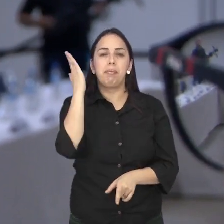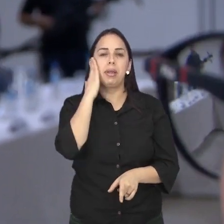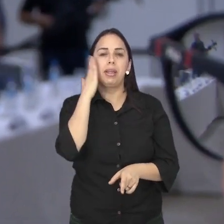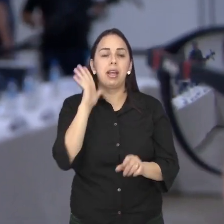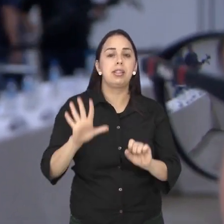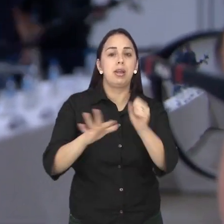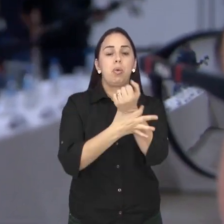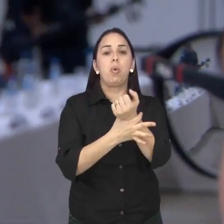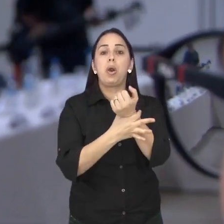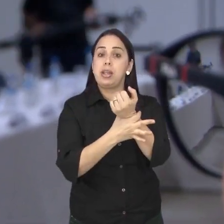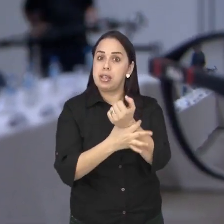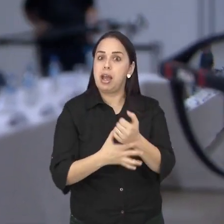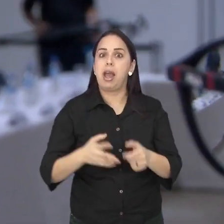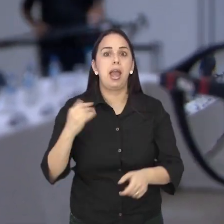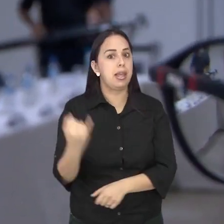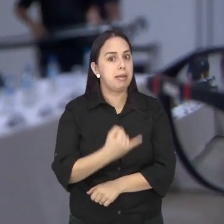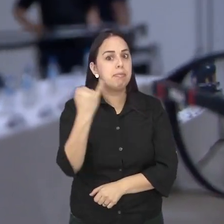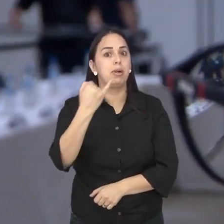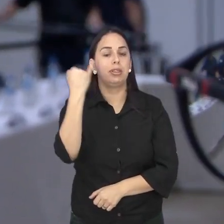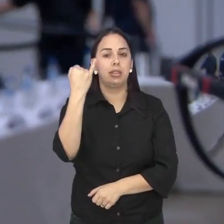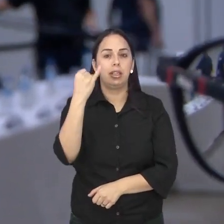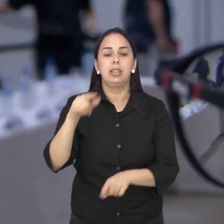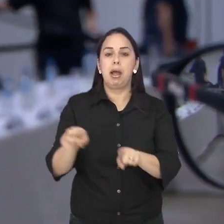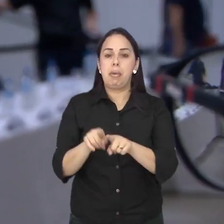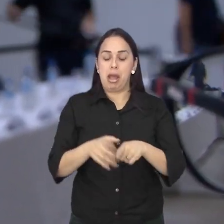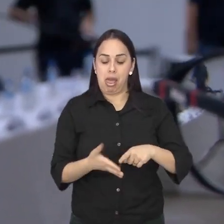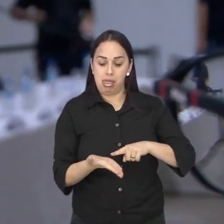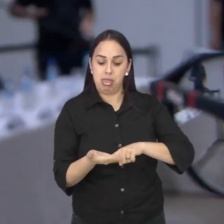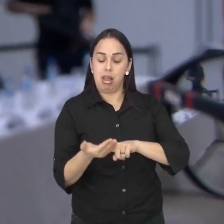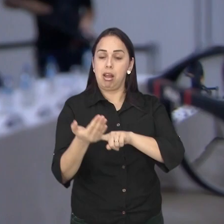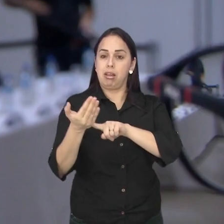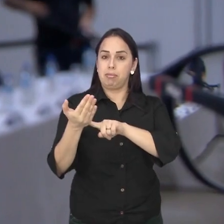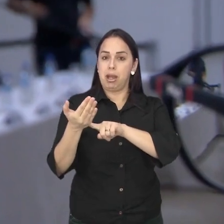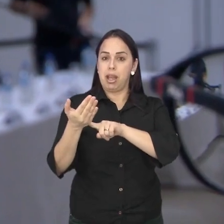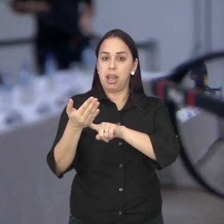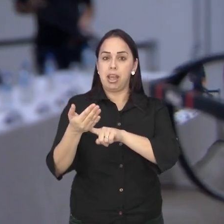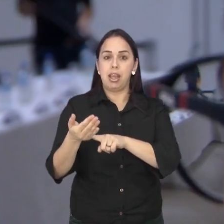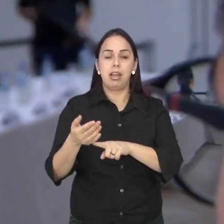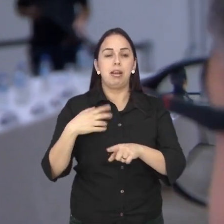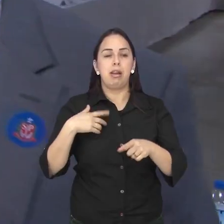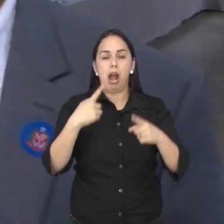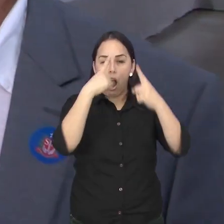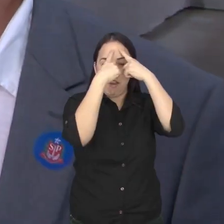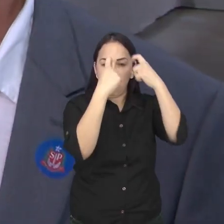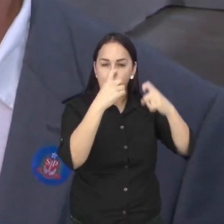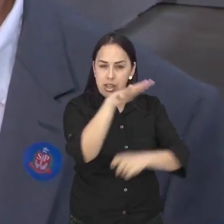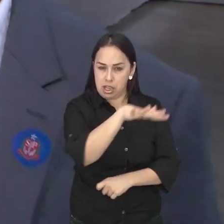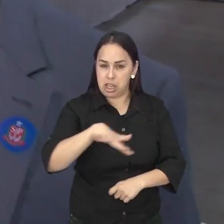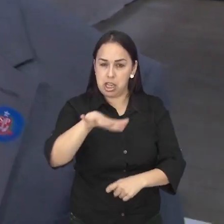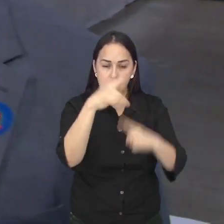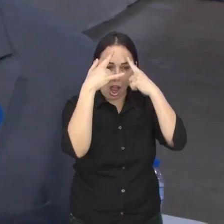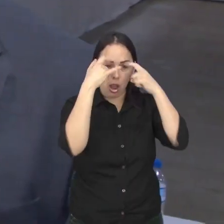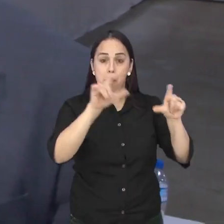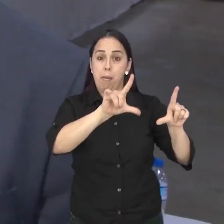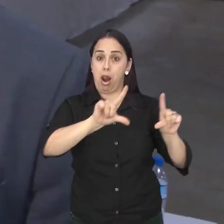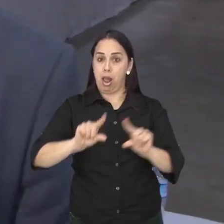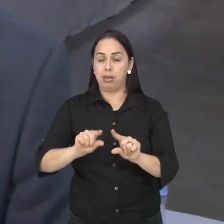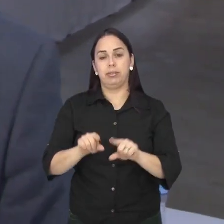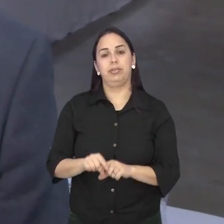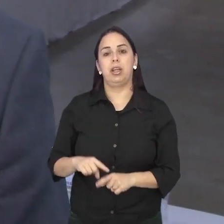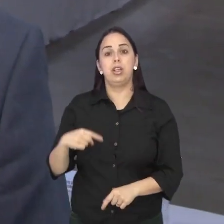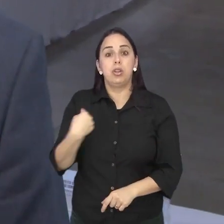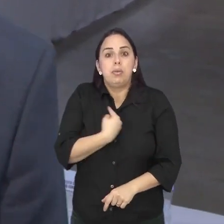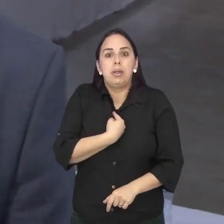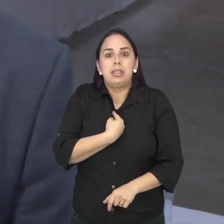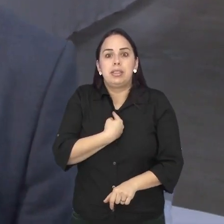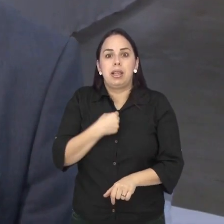os próximos anos e ele espera utilizar a tecnologia para diminuir o índice de violência da região. A gente precisa estar